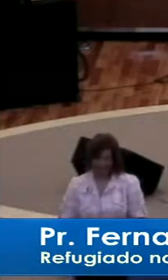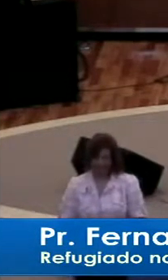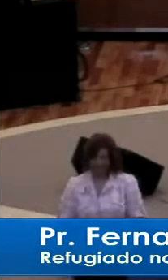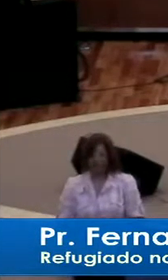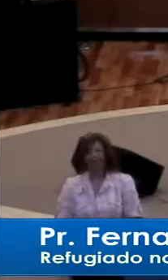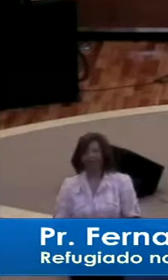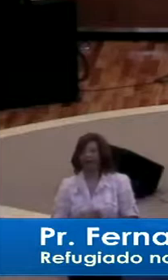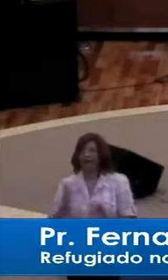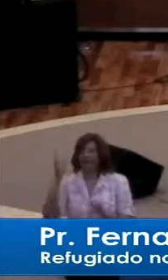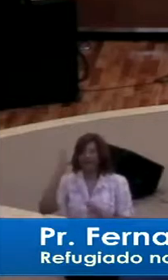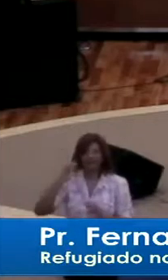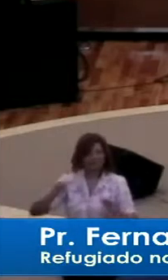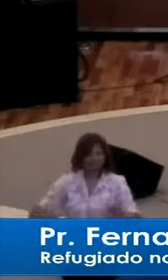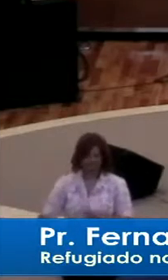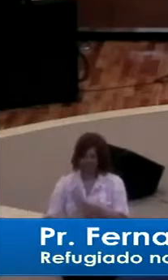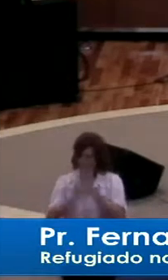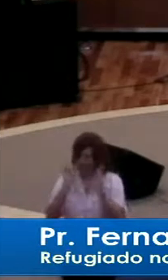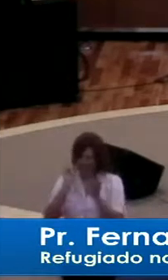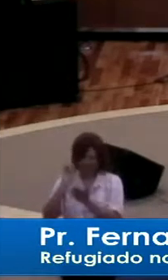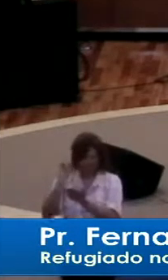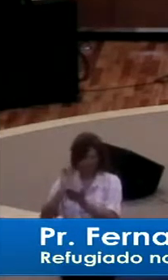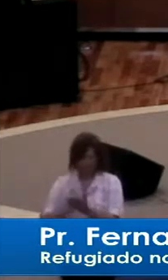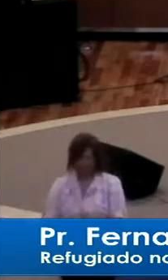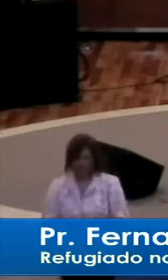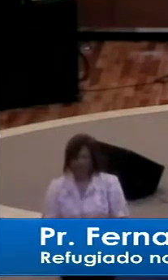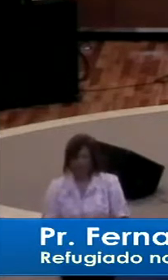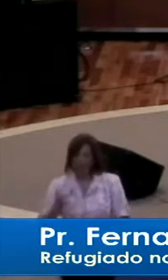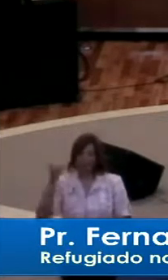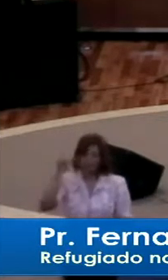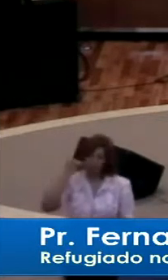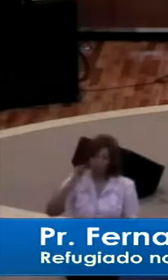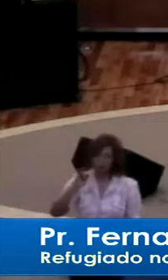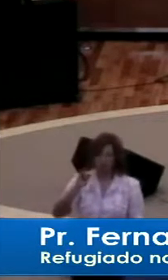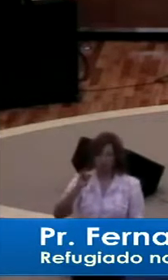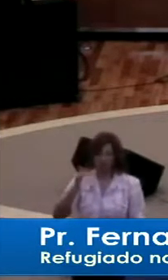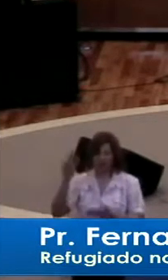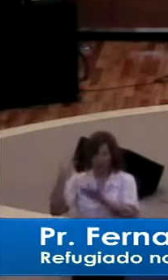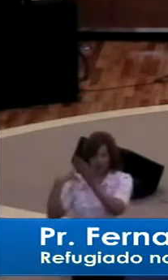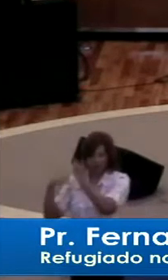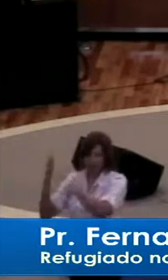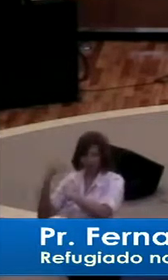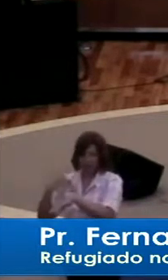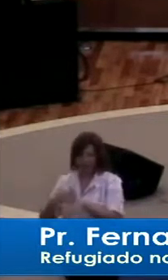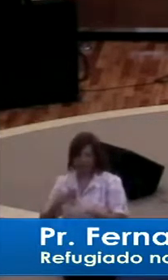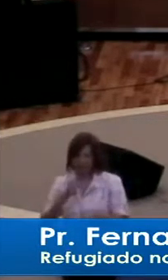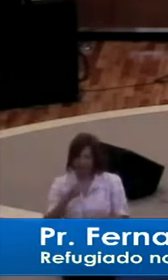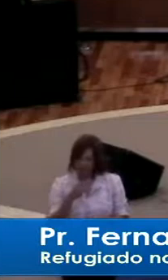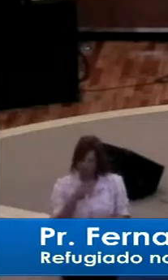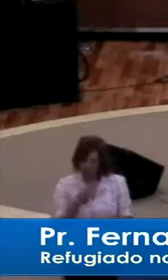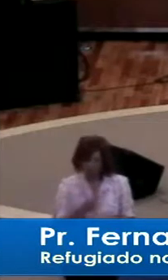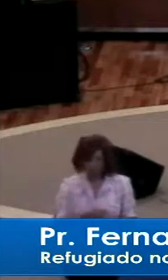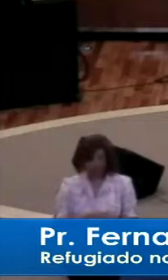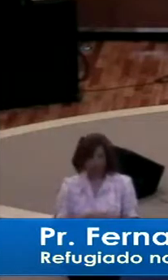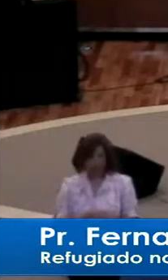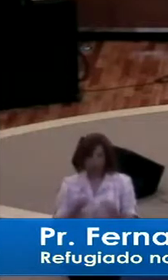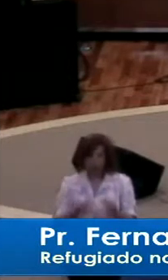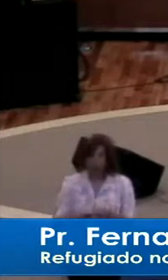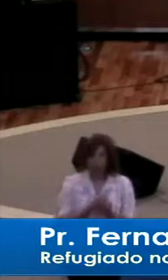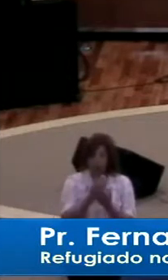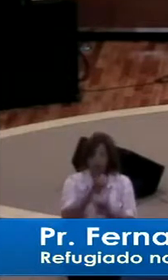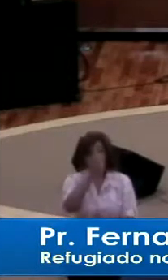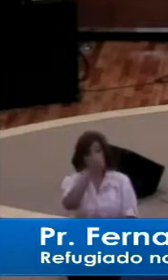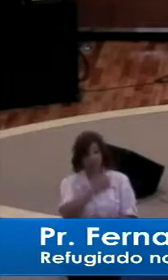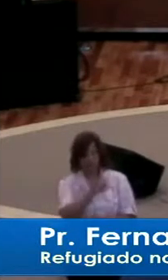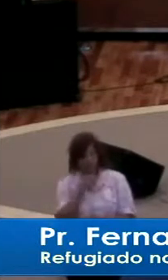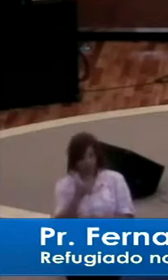Baal. Ele fala para os profetas de Baal: olha, vamos fazer um teste, vamos oferecer um sacrifício,